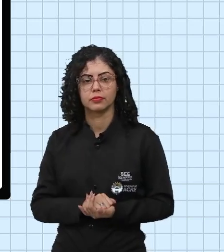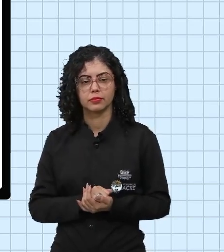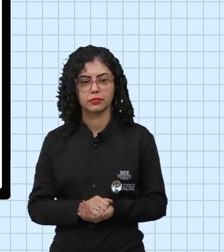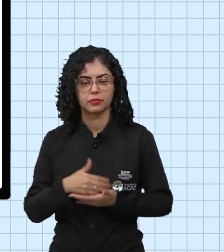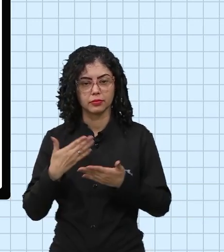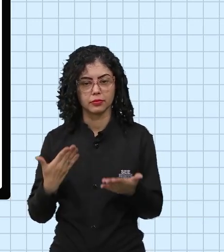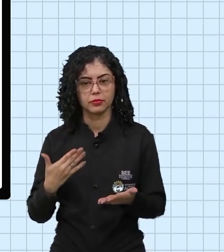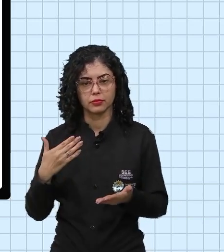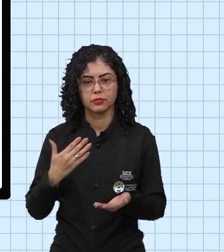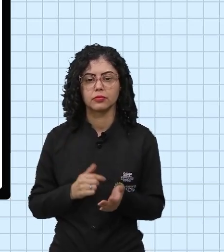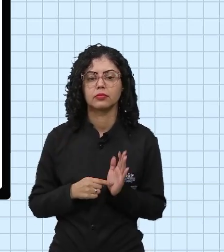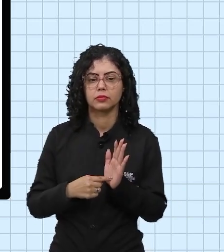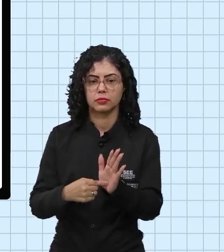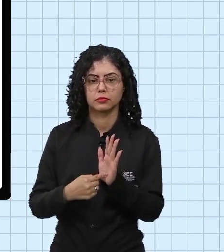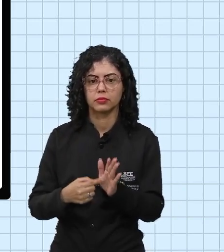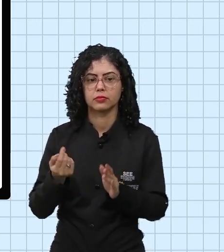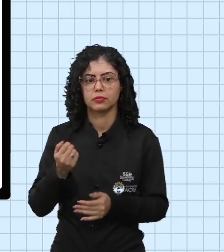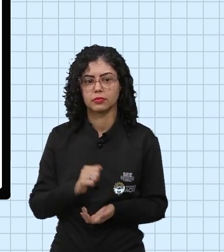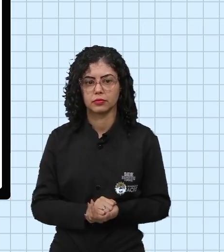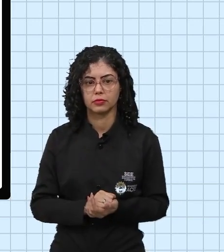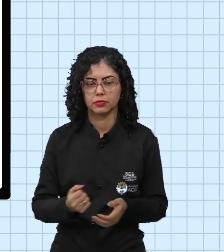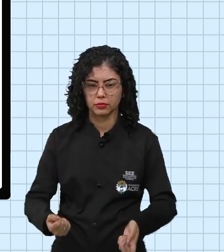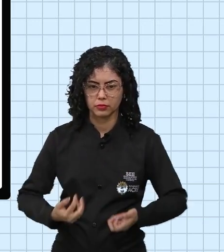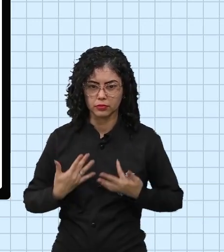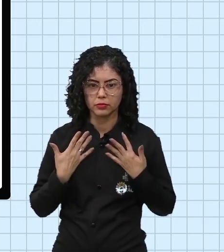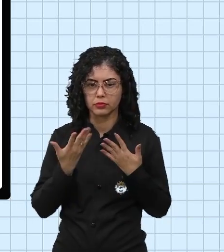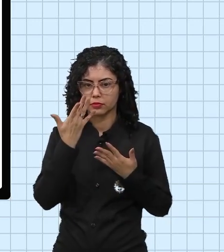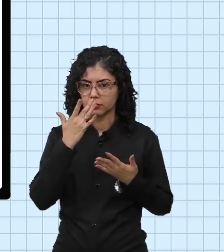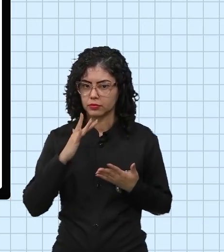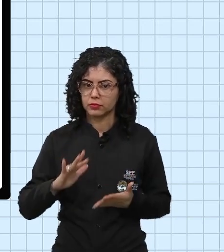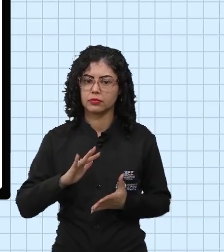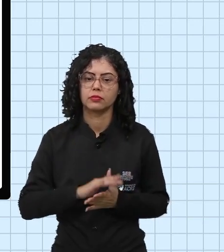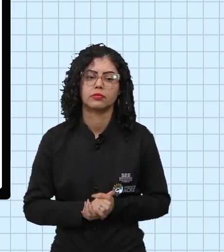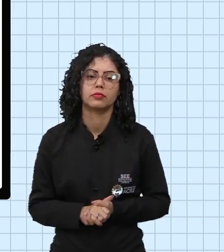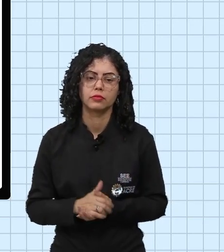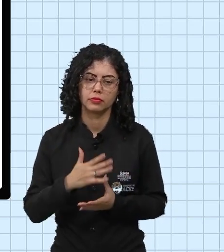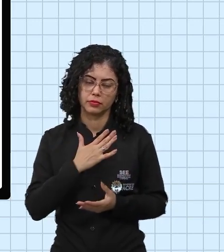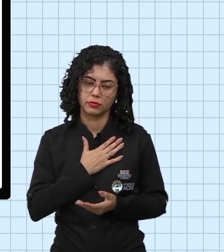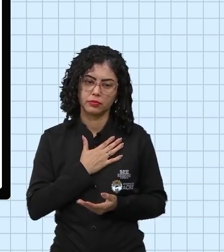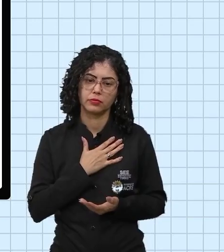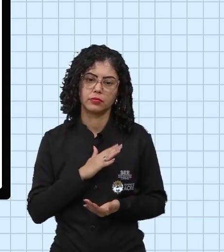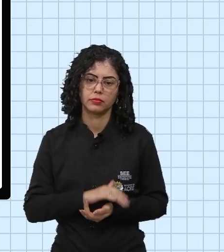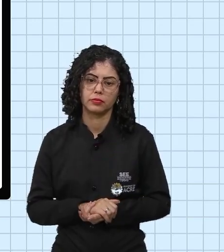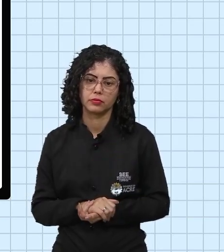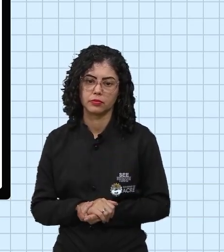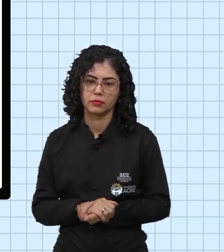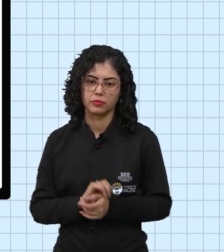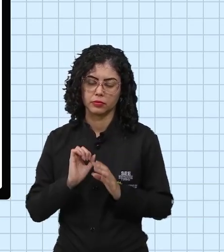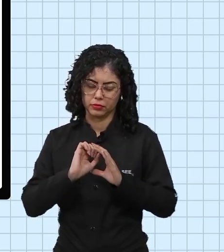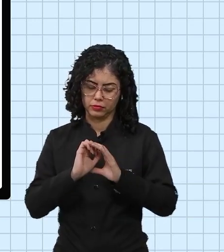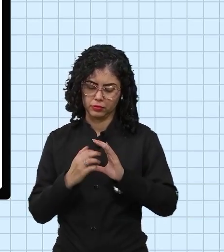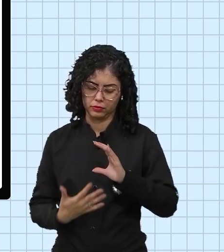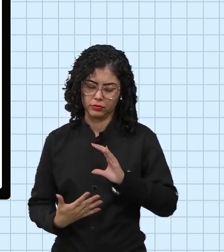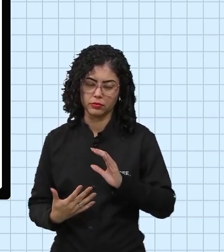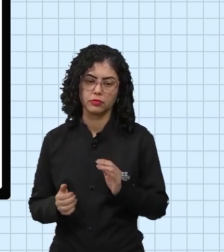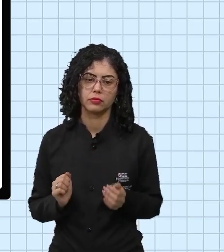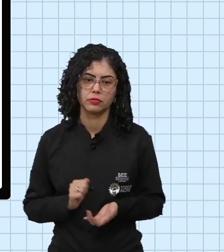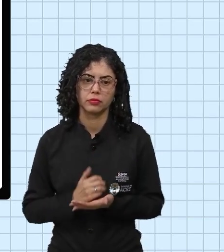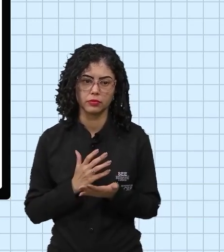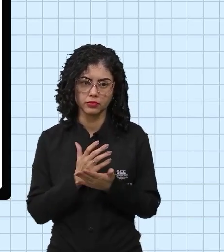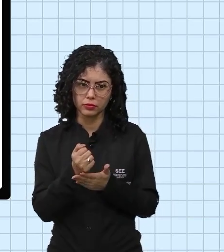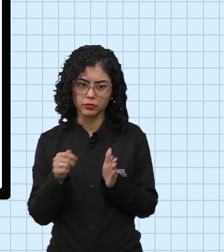mostra apego emocional à infância. Como eu falei para vocês, o pronome minha aí com essa característica de posse,